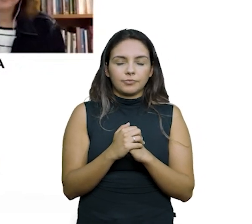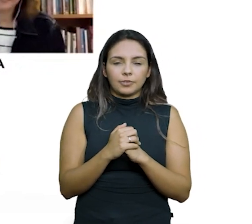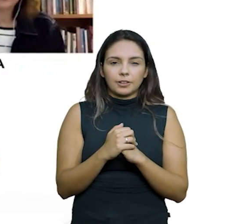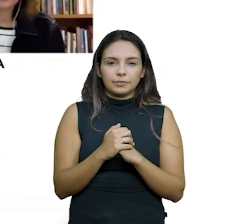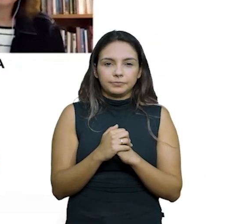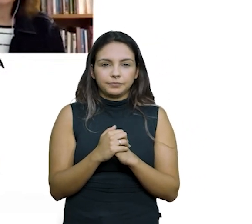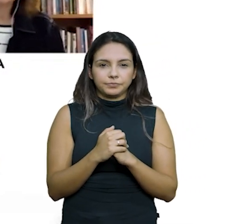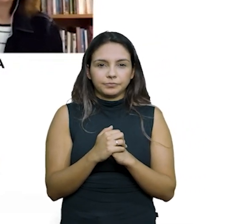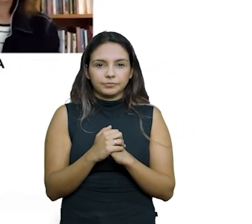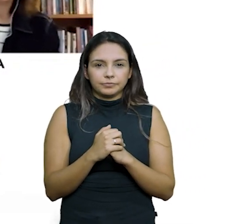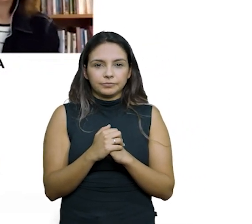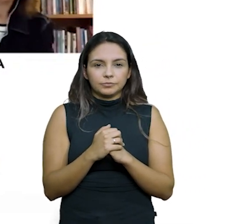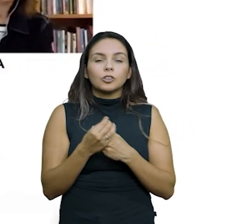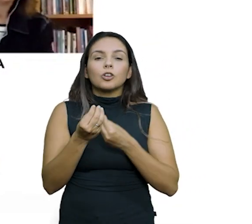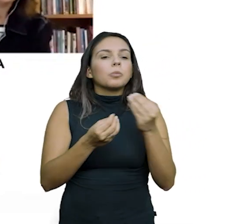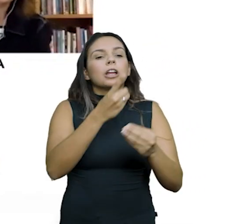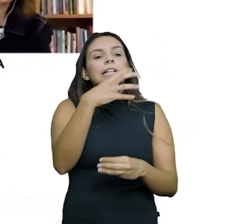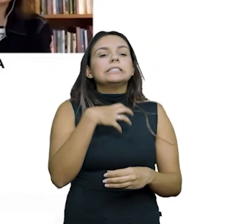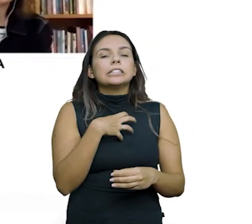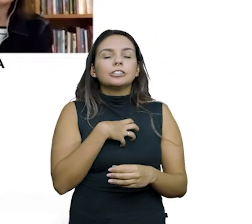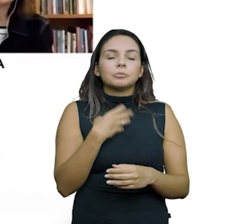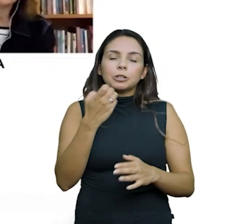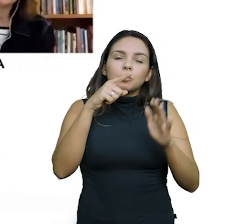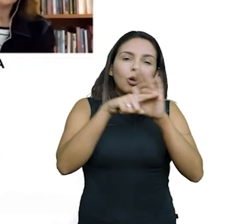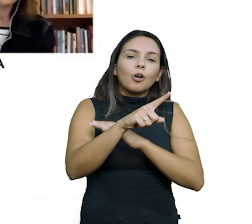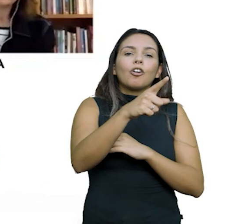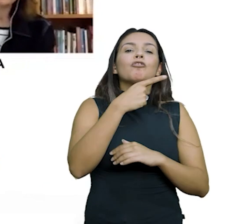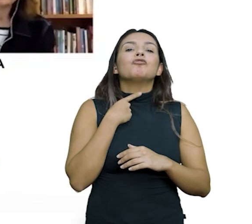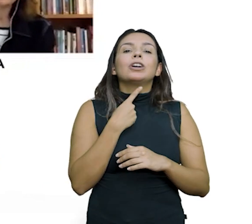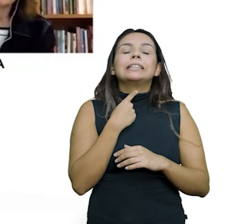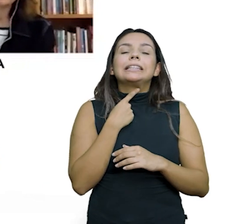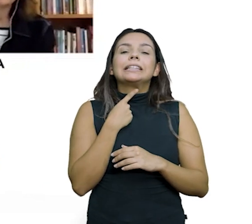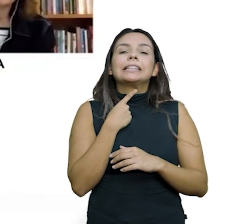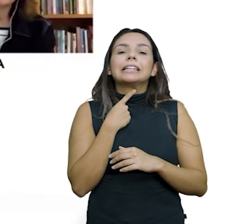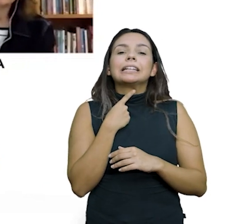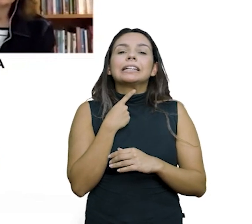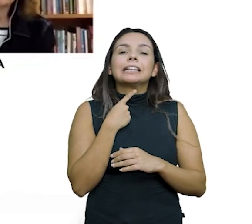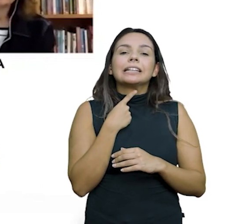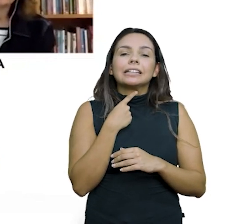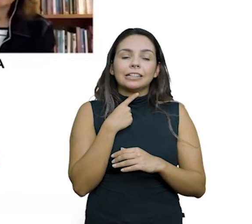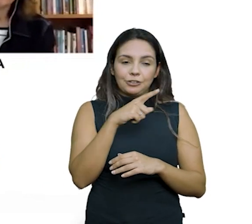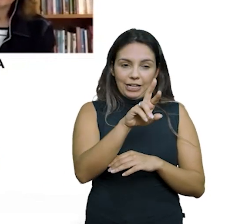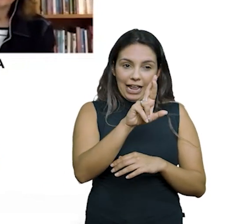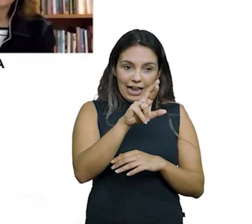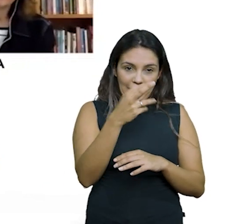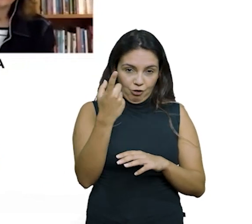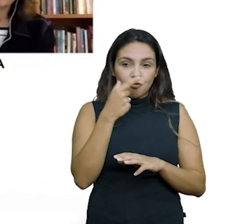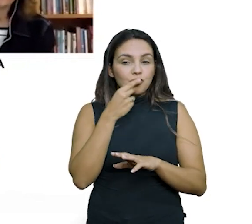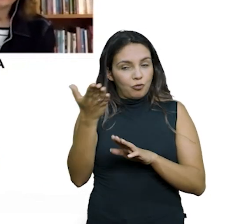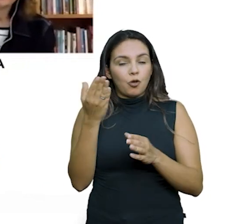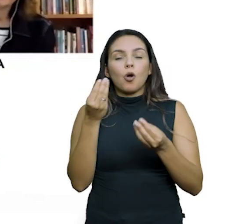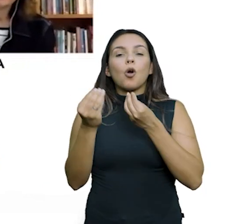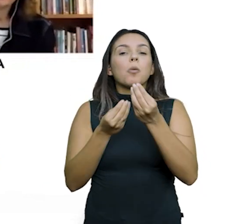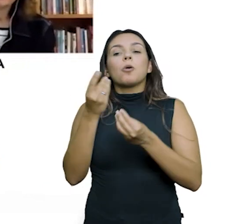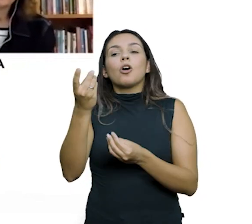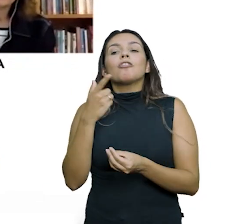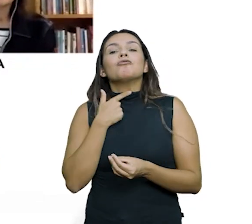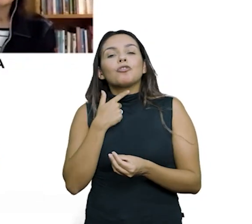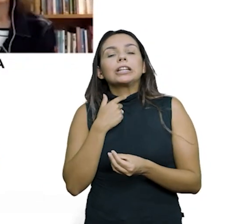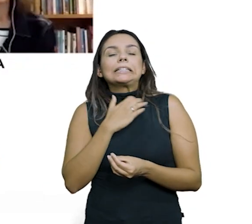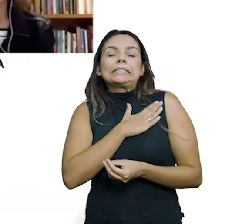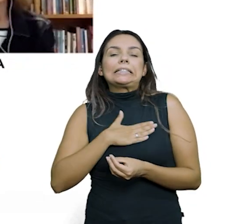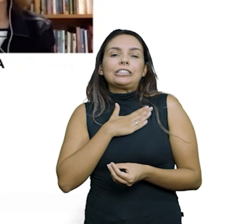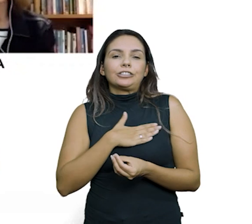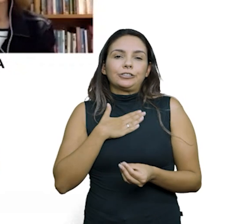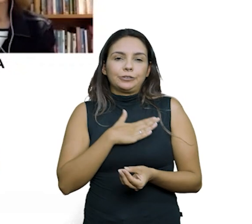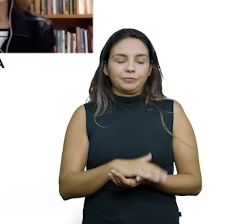começo perguntando como vocês estão se sentindo, eu queria terminar perguntando para os dois, começando pelo Rafael, como você